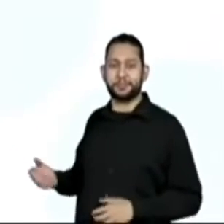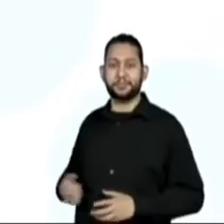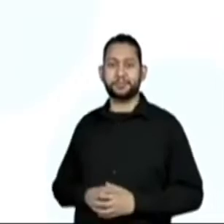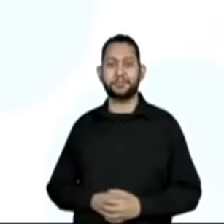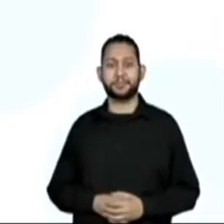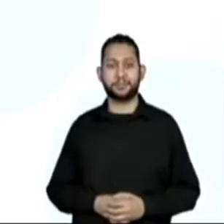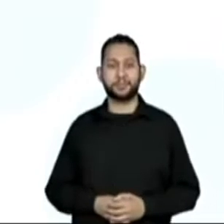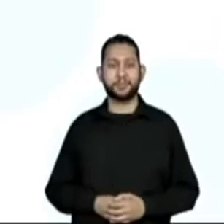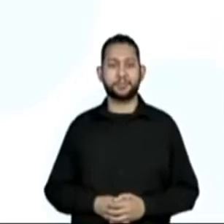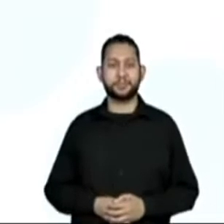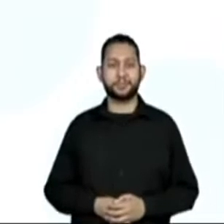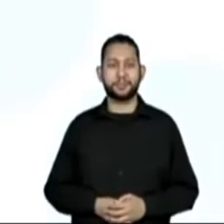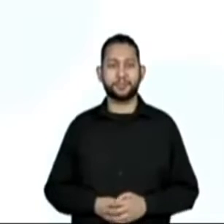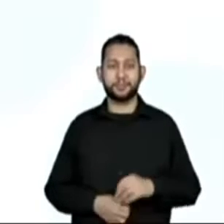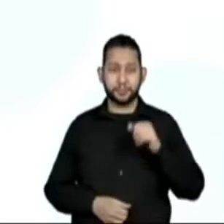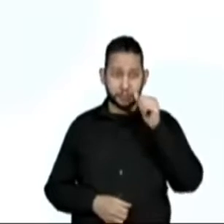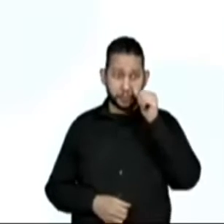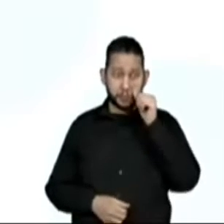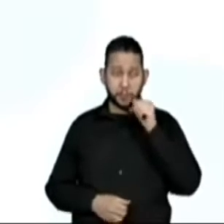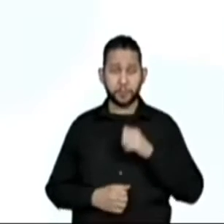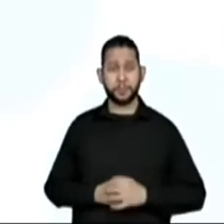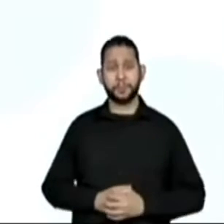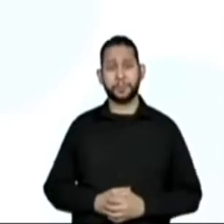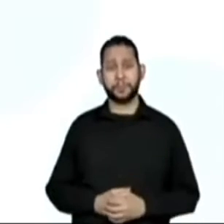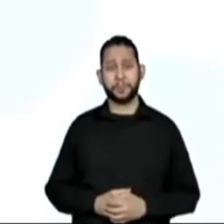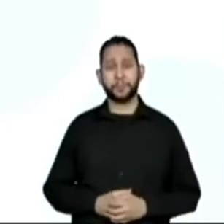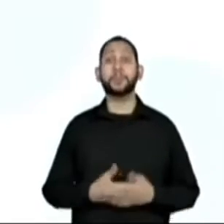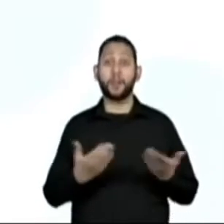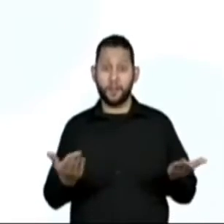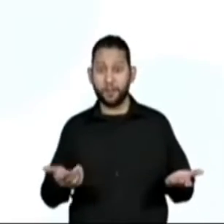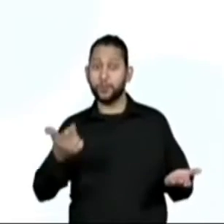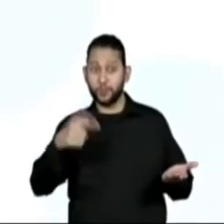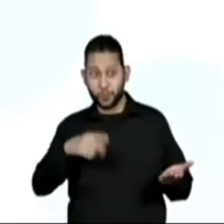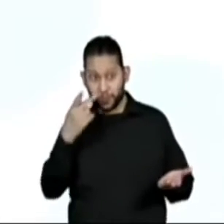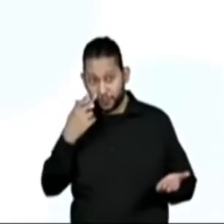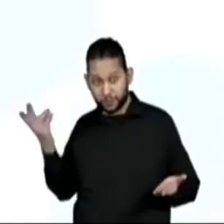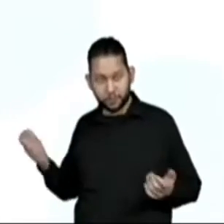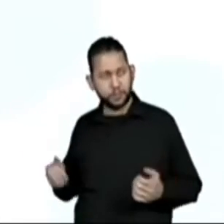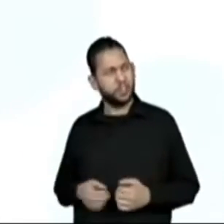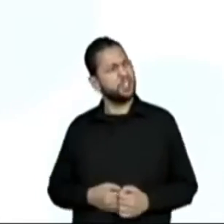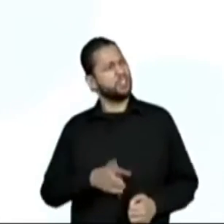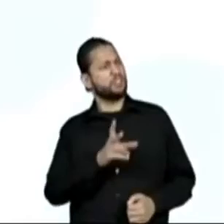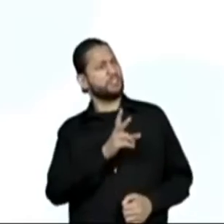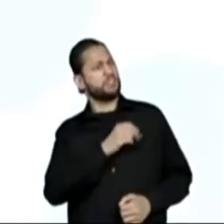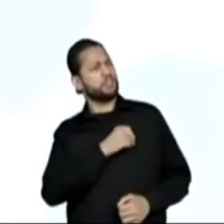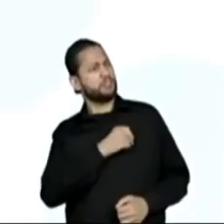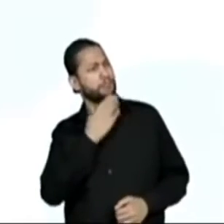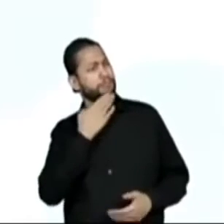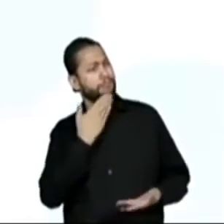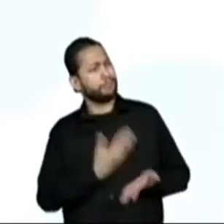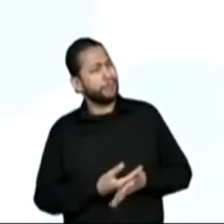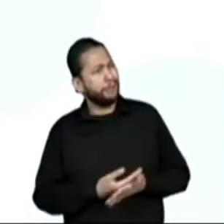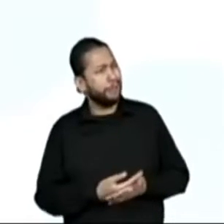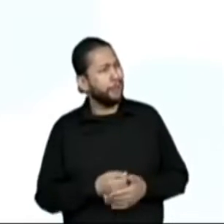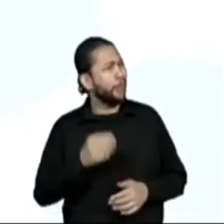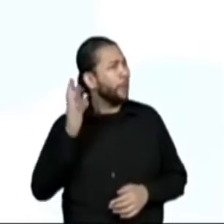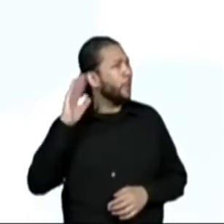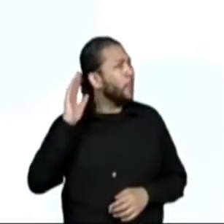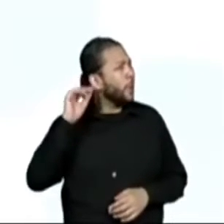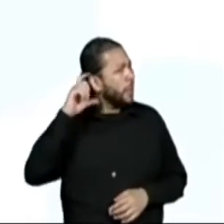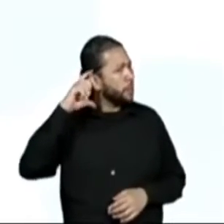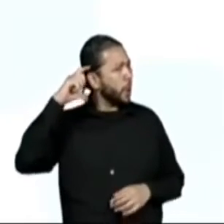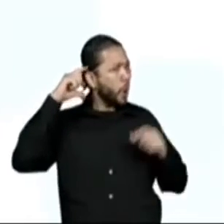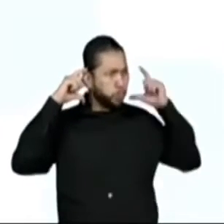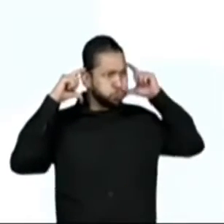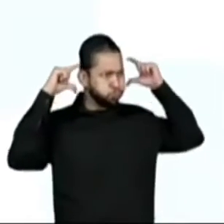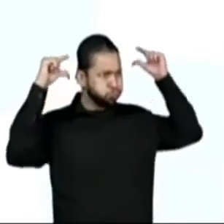E aí, gente? Depois que ela fala aí das orelhas grandes, o que a